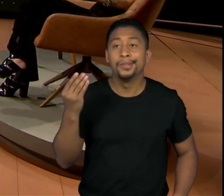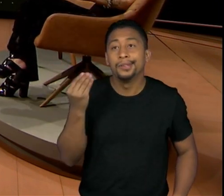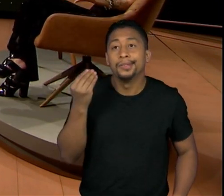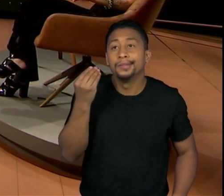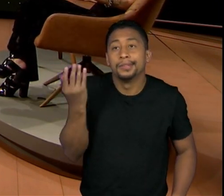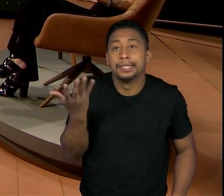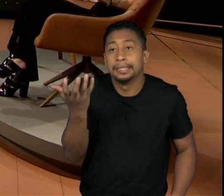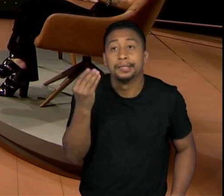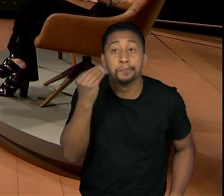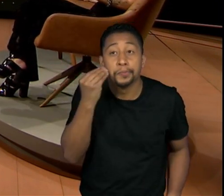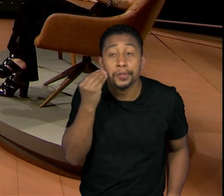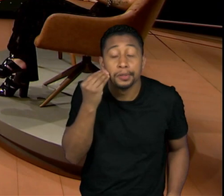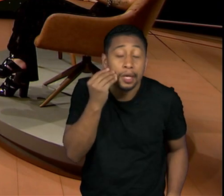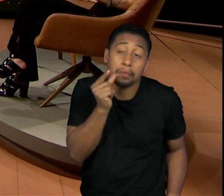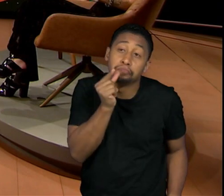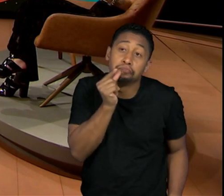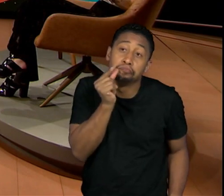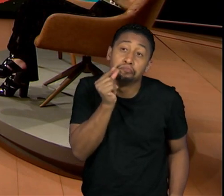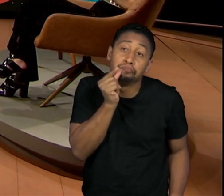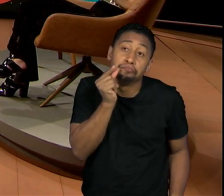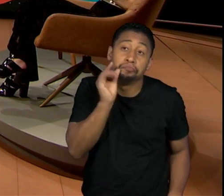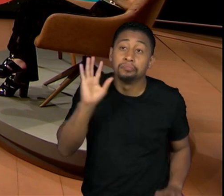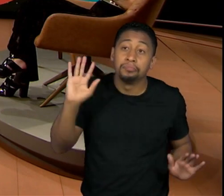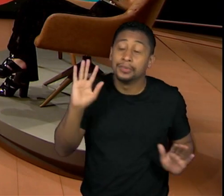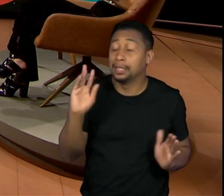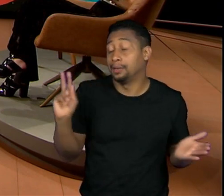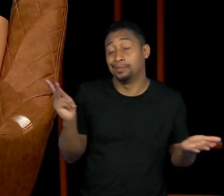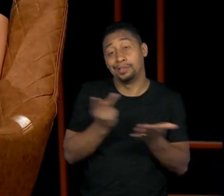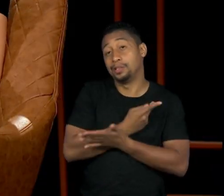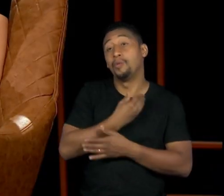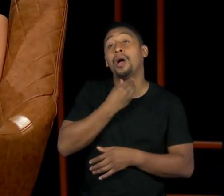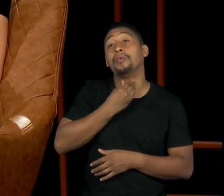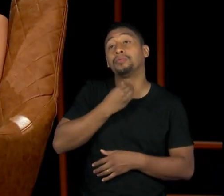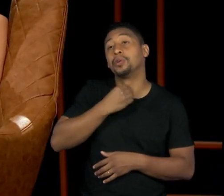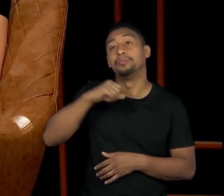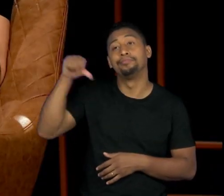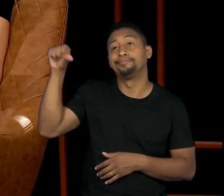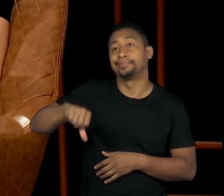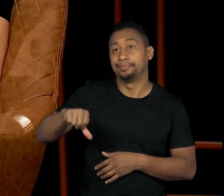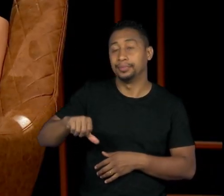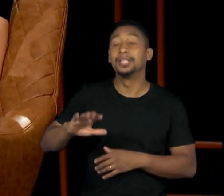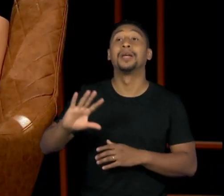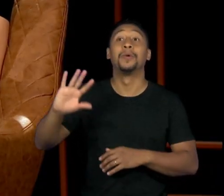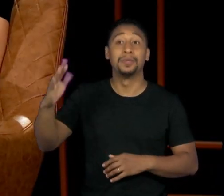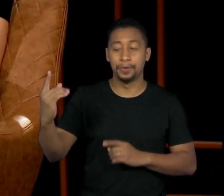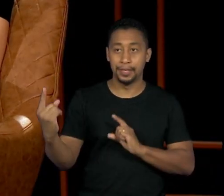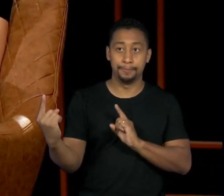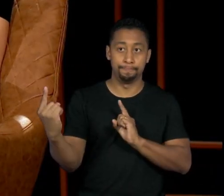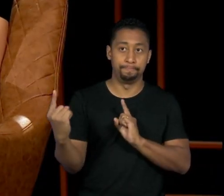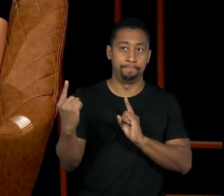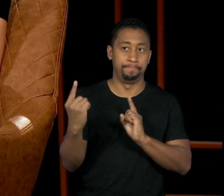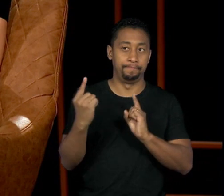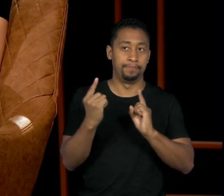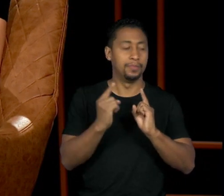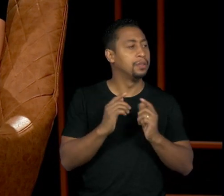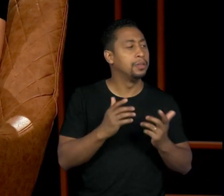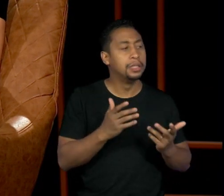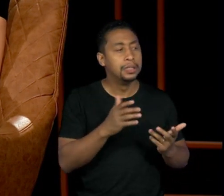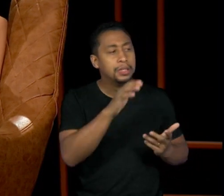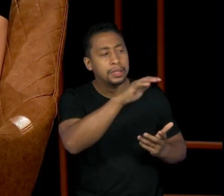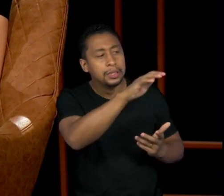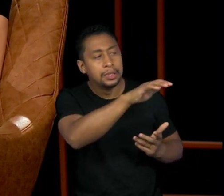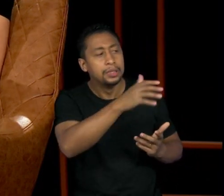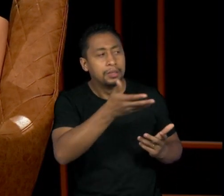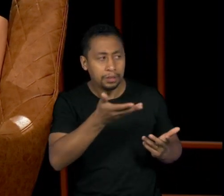perdi a voz e tudo bem. E aí ficamos próximos e ele chega para mim, preocupado, vendo que eu estou me excedendo